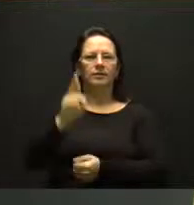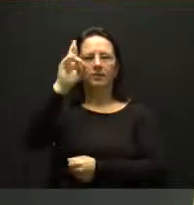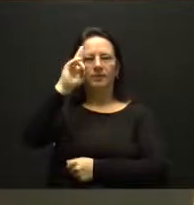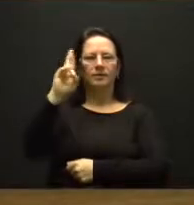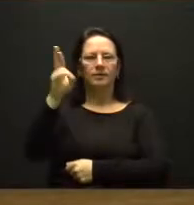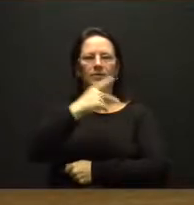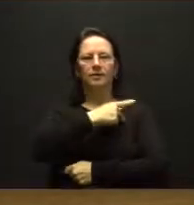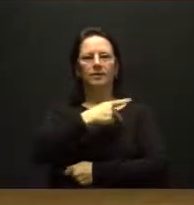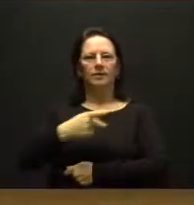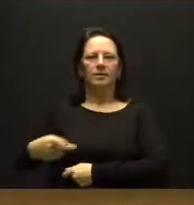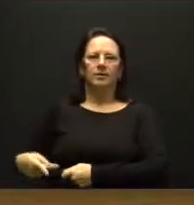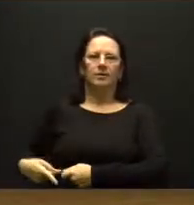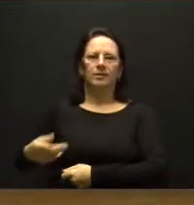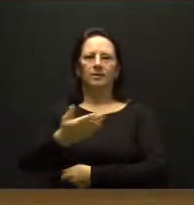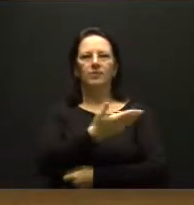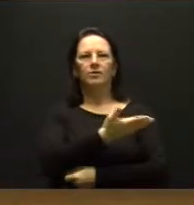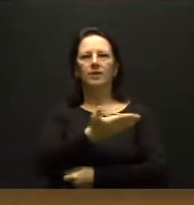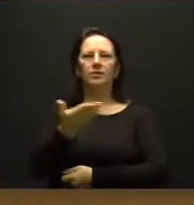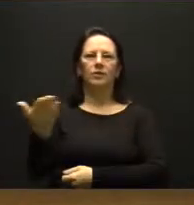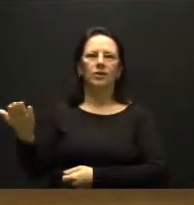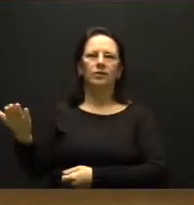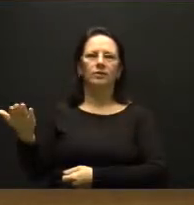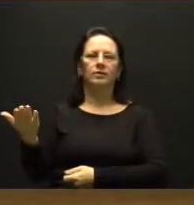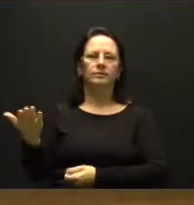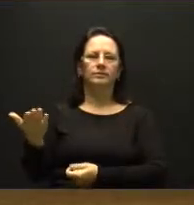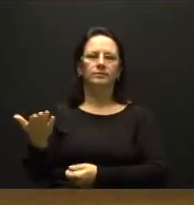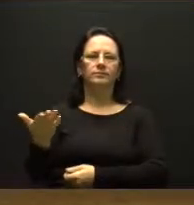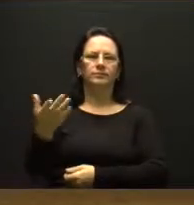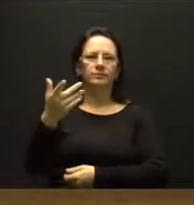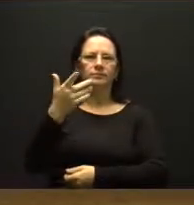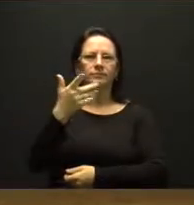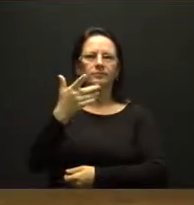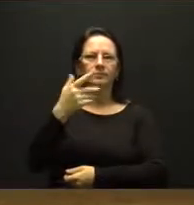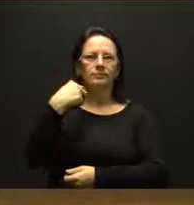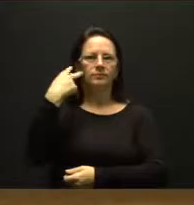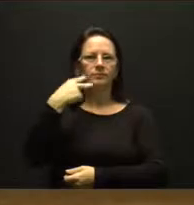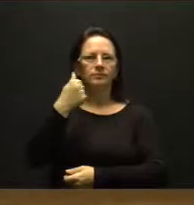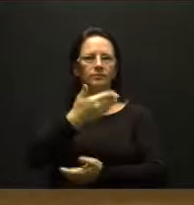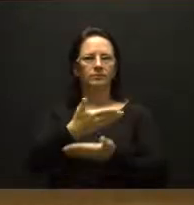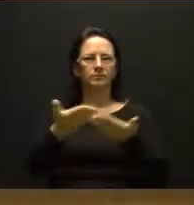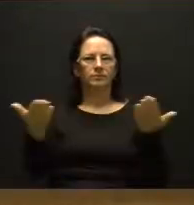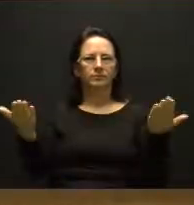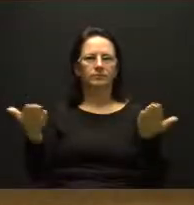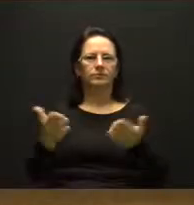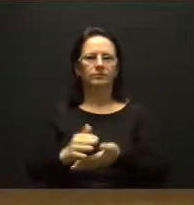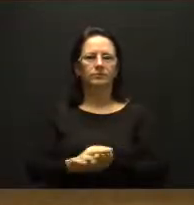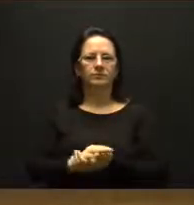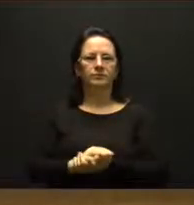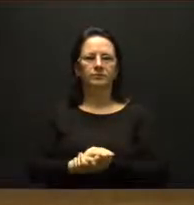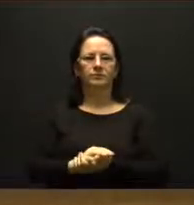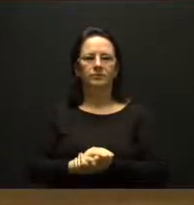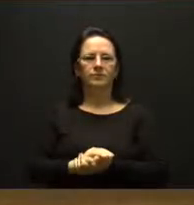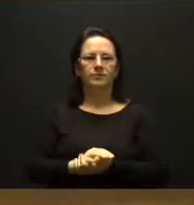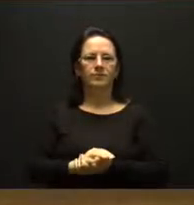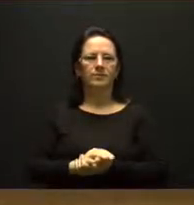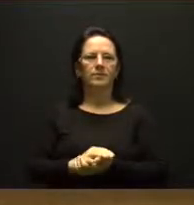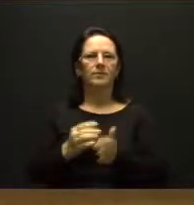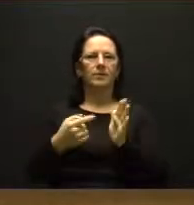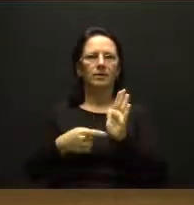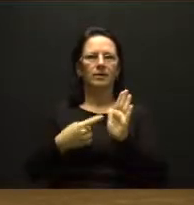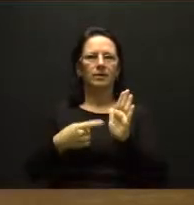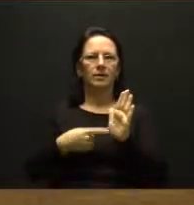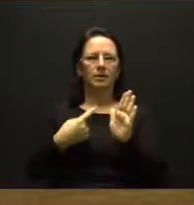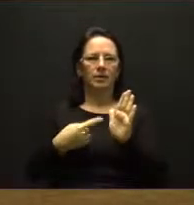presidentes e vereadores vereador érika senhores e senhoras primeiramente